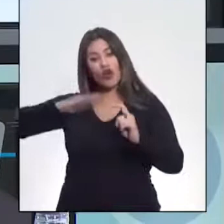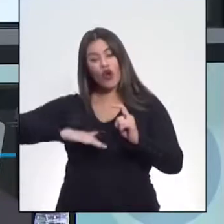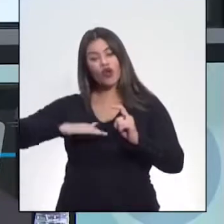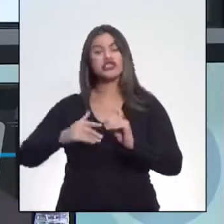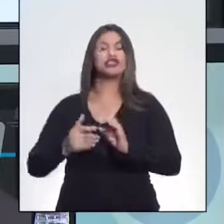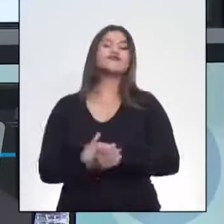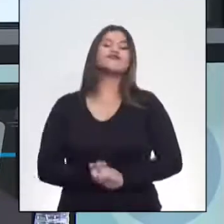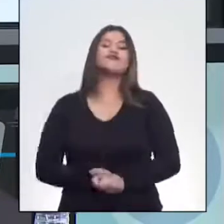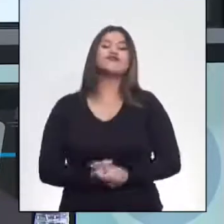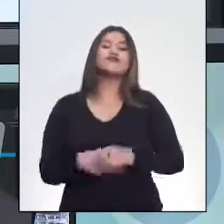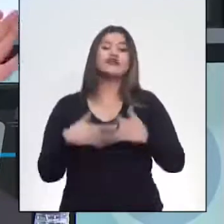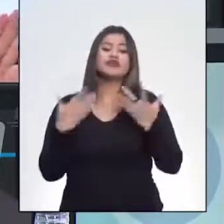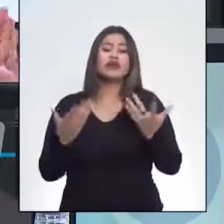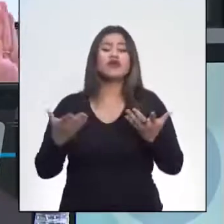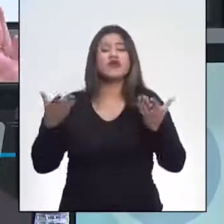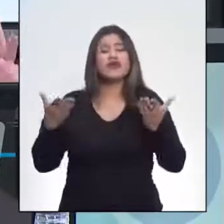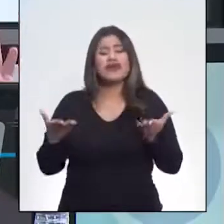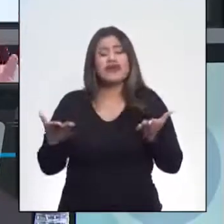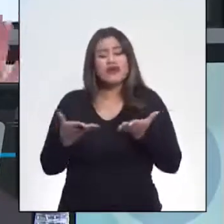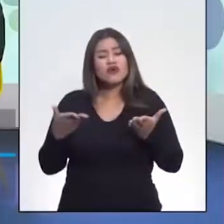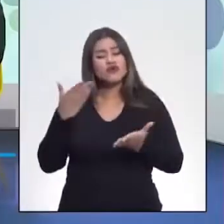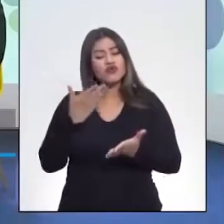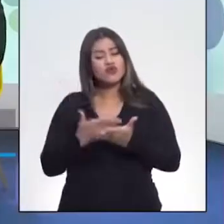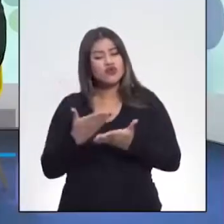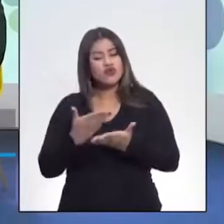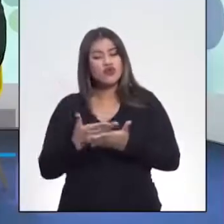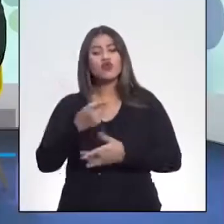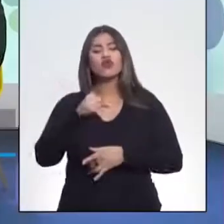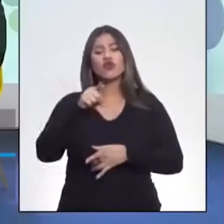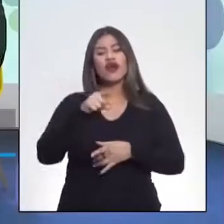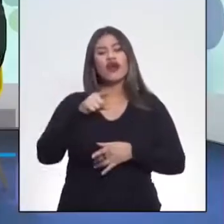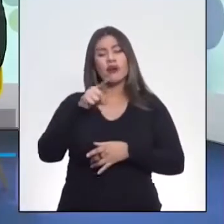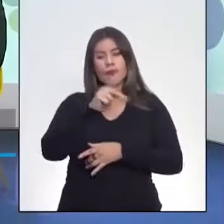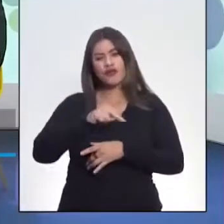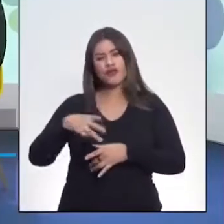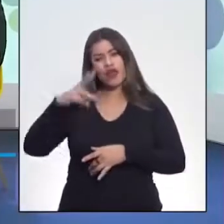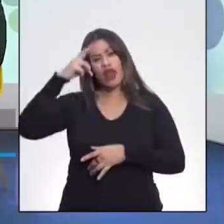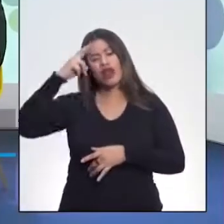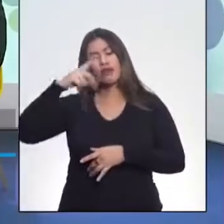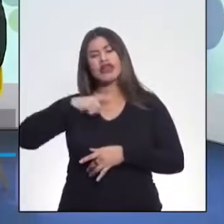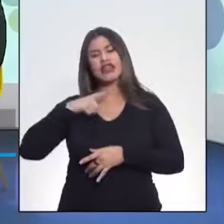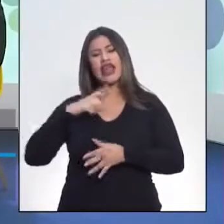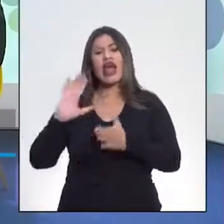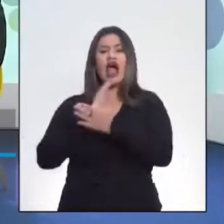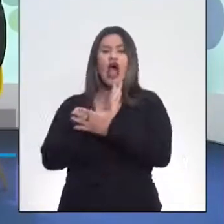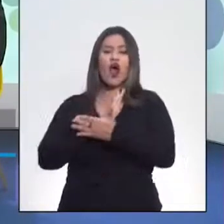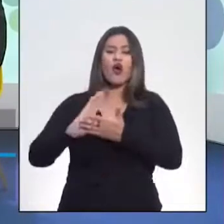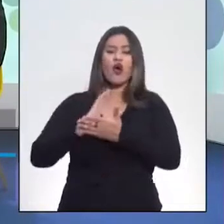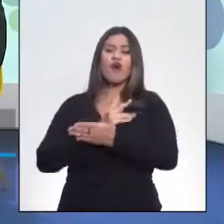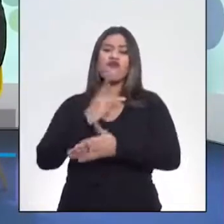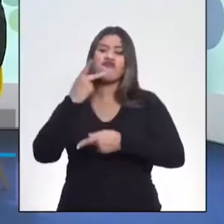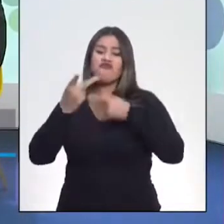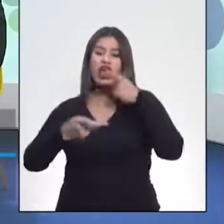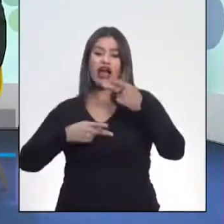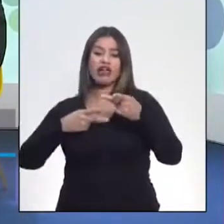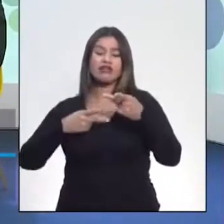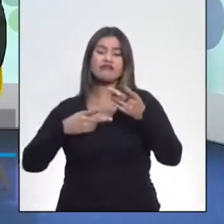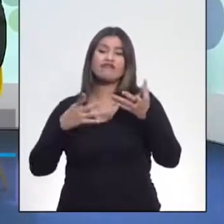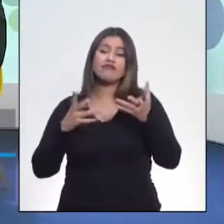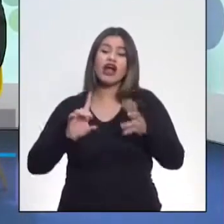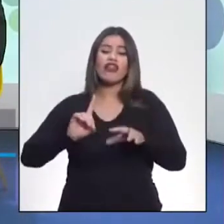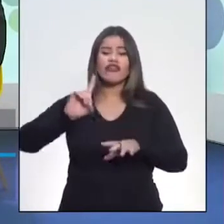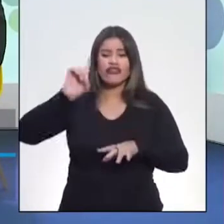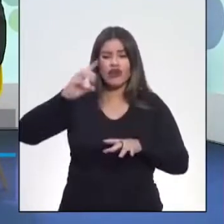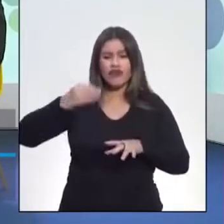sempre quando chegar nessa aula Professor Carlos Acho que você vai lembrar disso os alunos Falam assim mas eles existiram de verdade